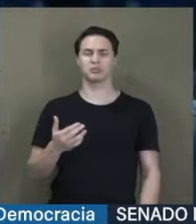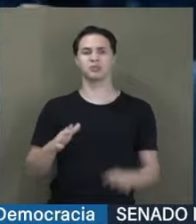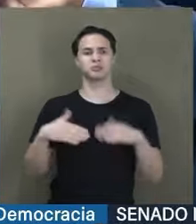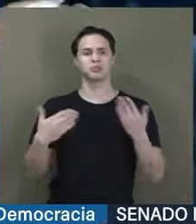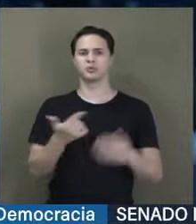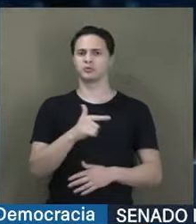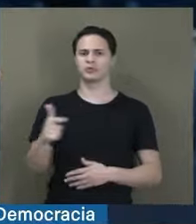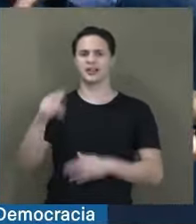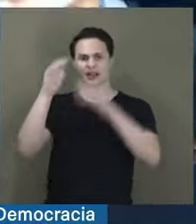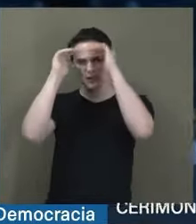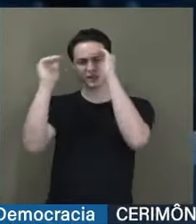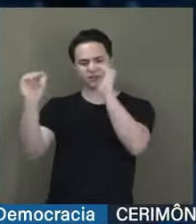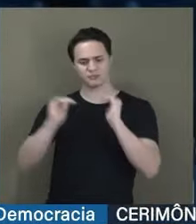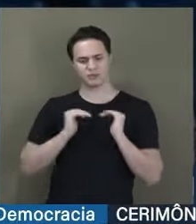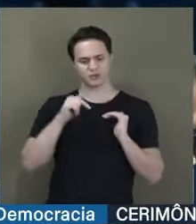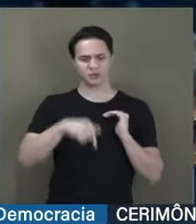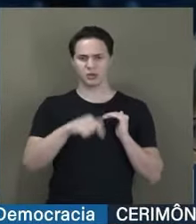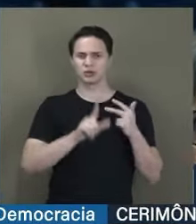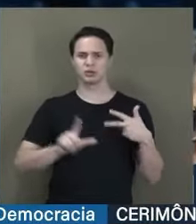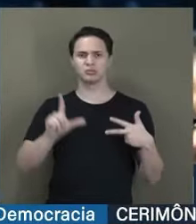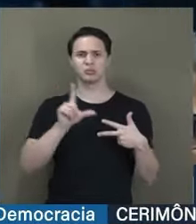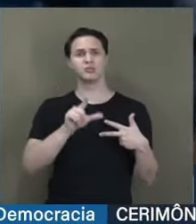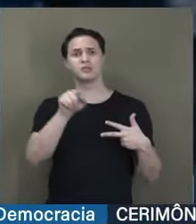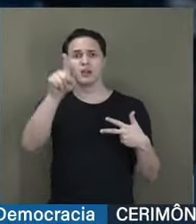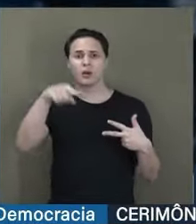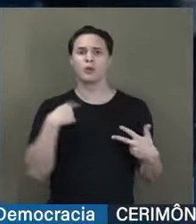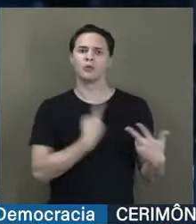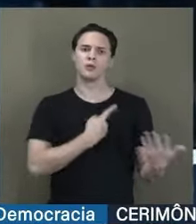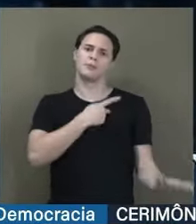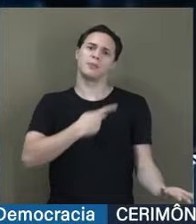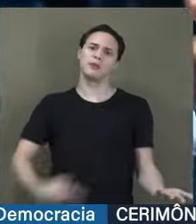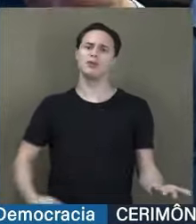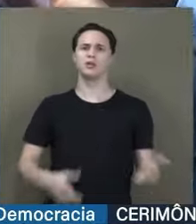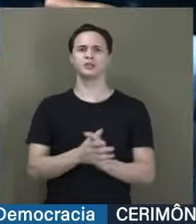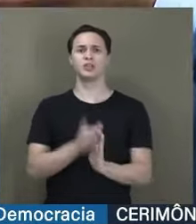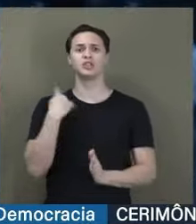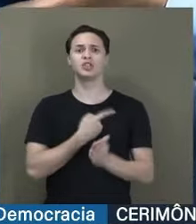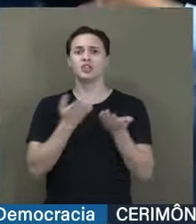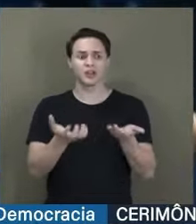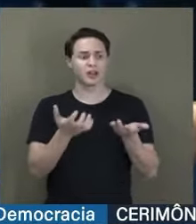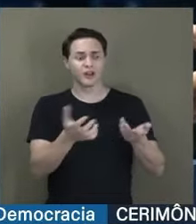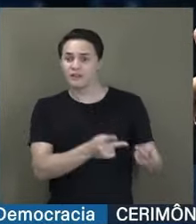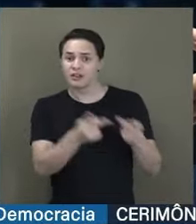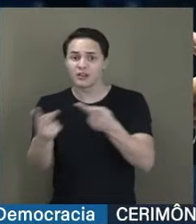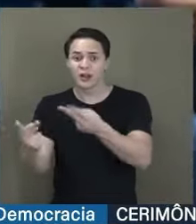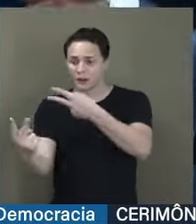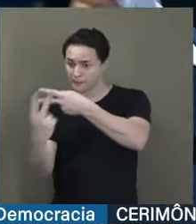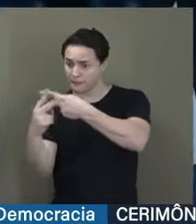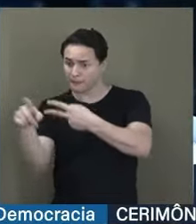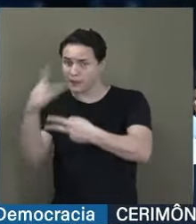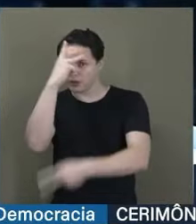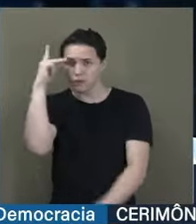nenhum tipo de respeito a esse parlamento, o senhor é nosso presidente. Nós estamos querendo fazer uma visita a dois brasileiros